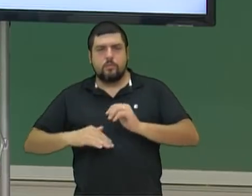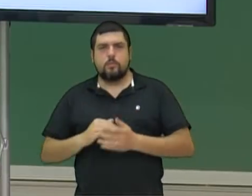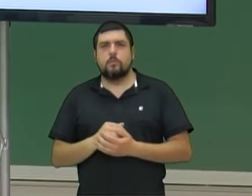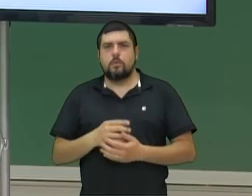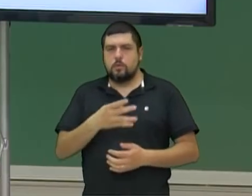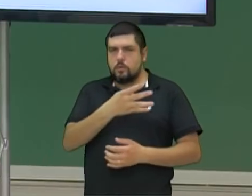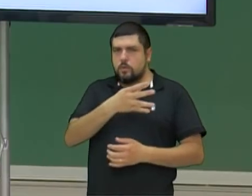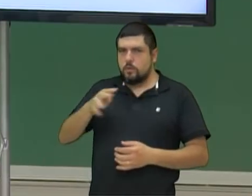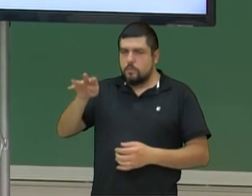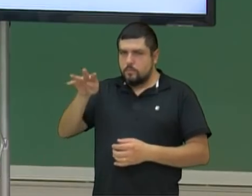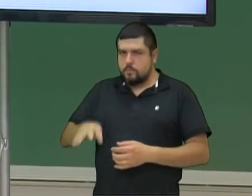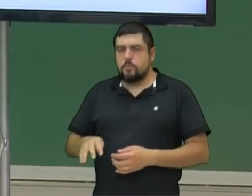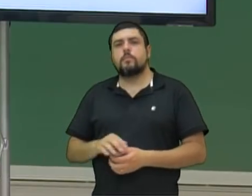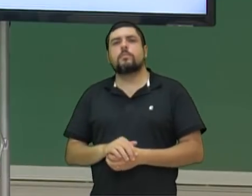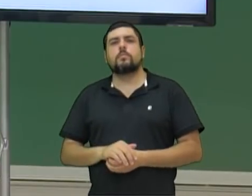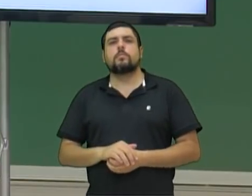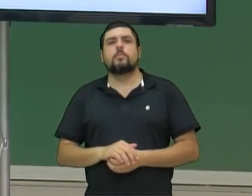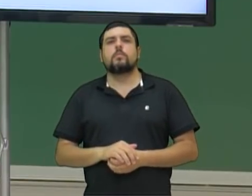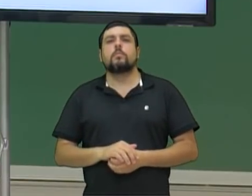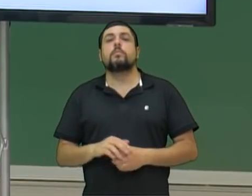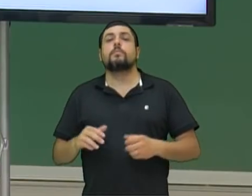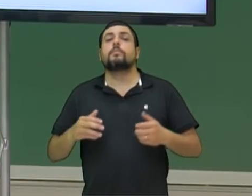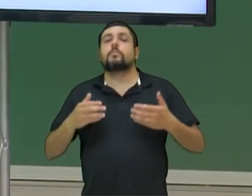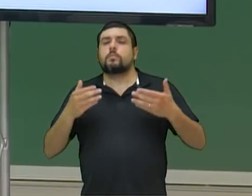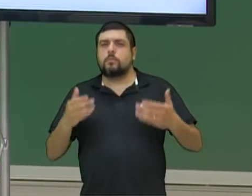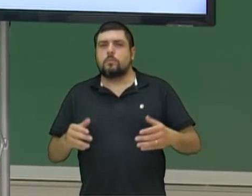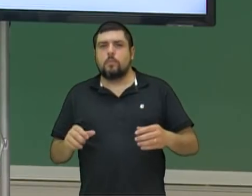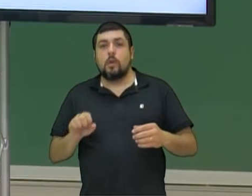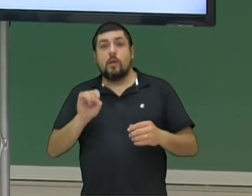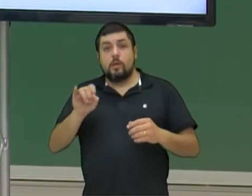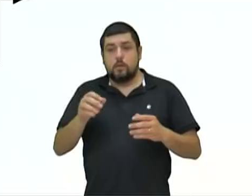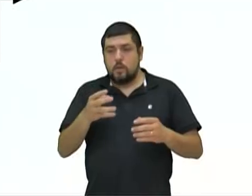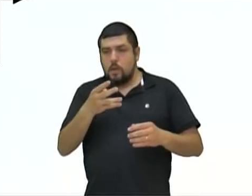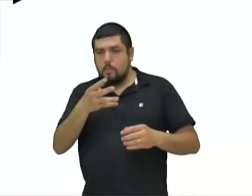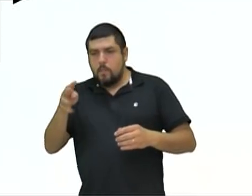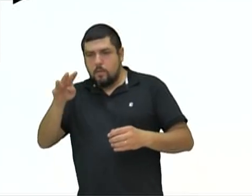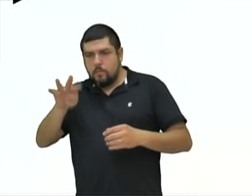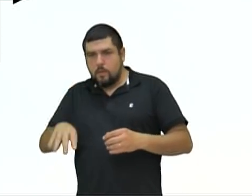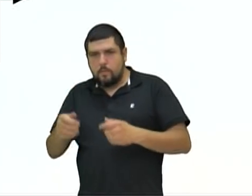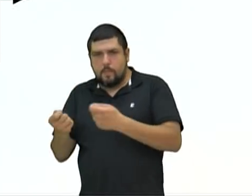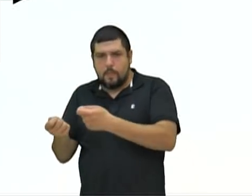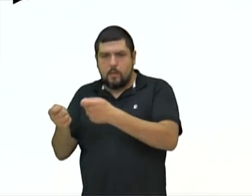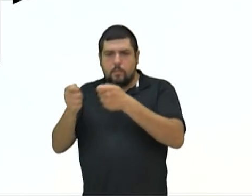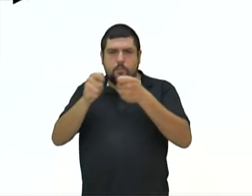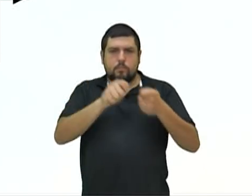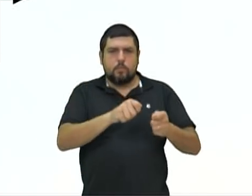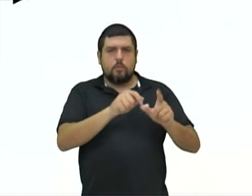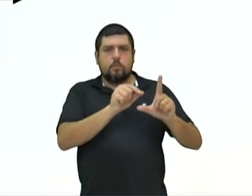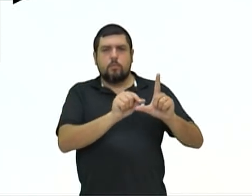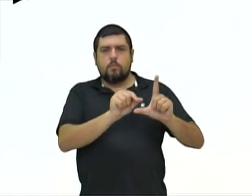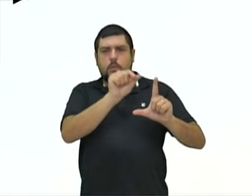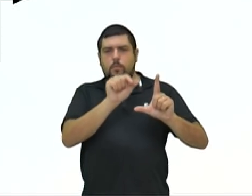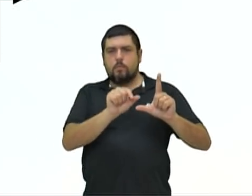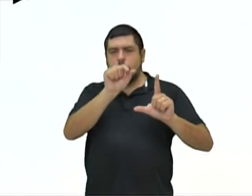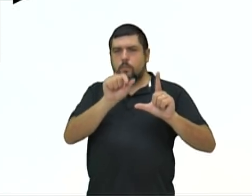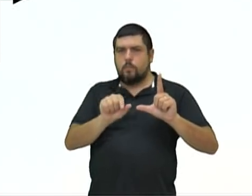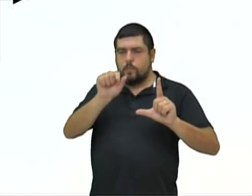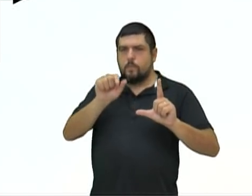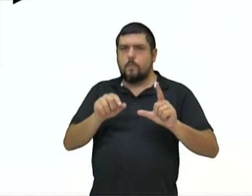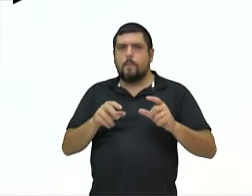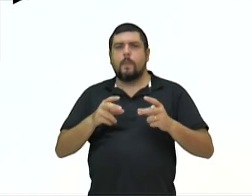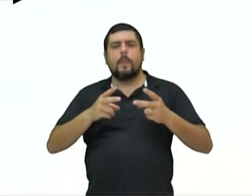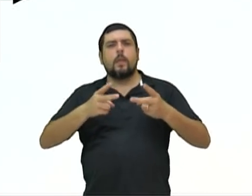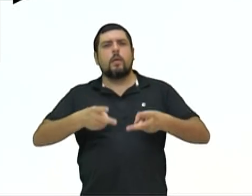da tabela. Então, quando eu coloco esses dados em um gráfico de barras, percebam que aqui nós temos as